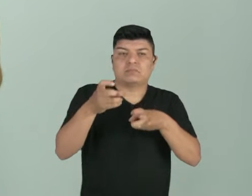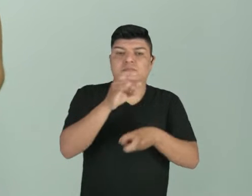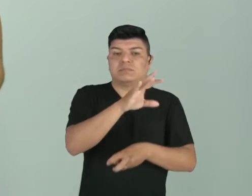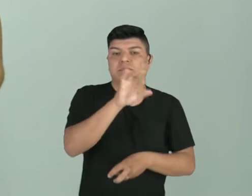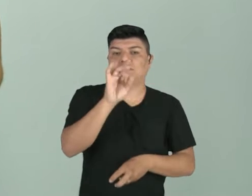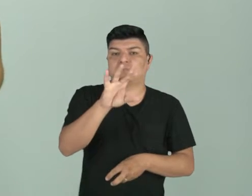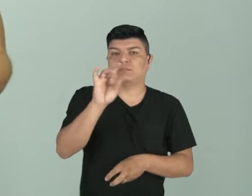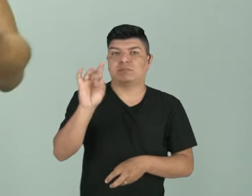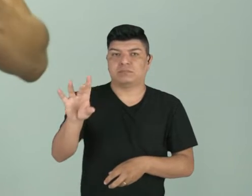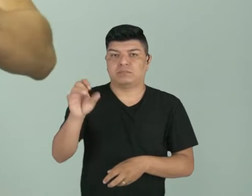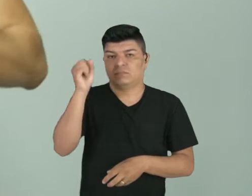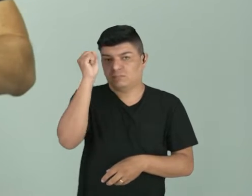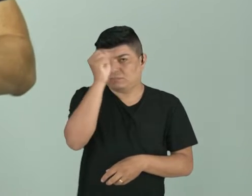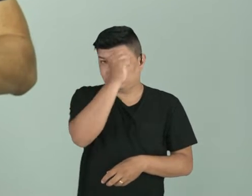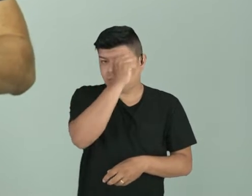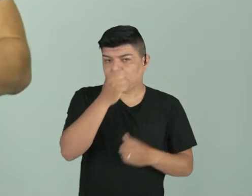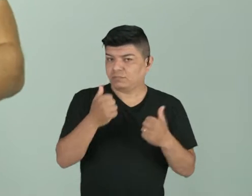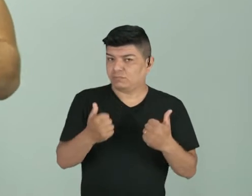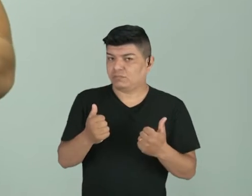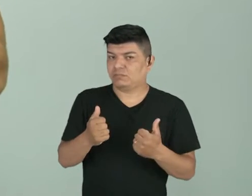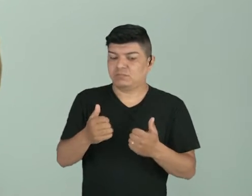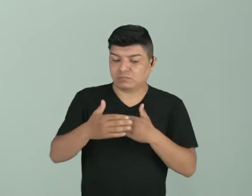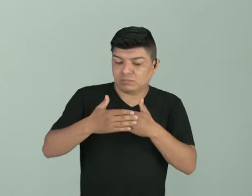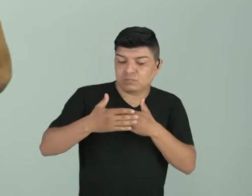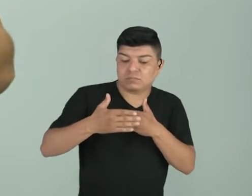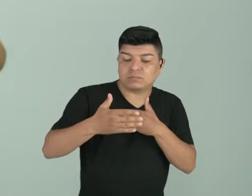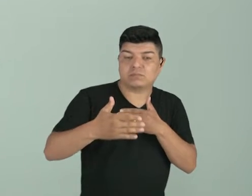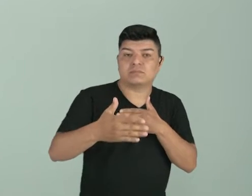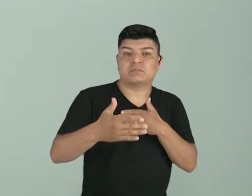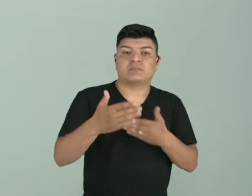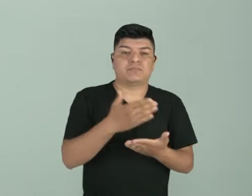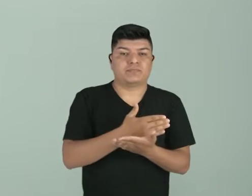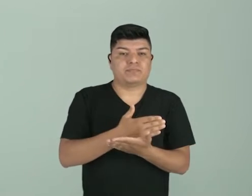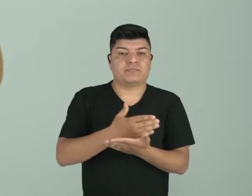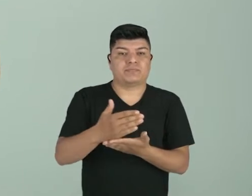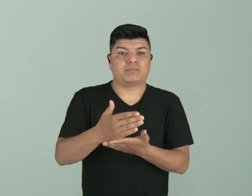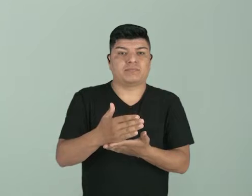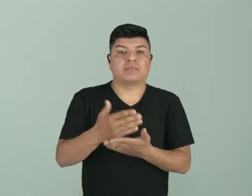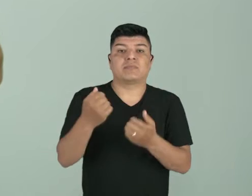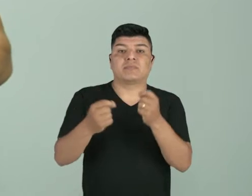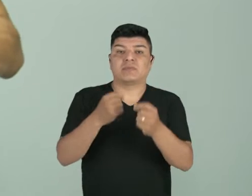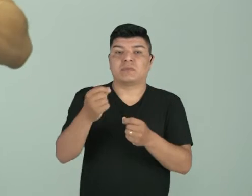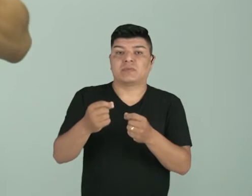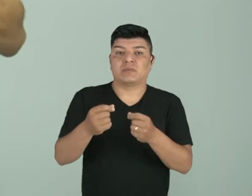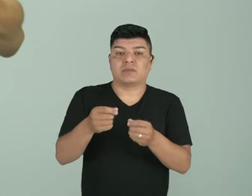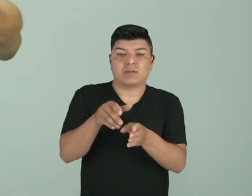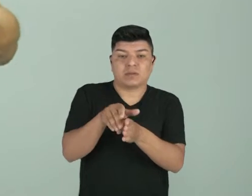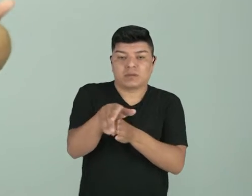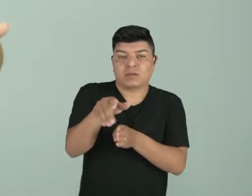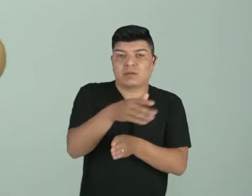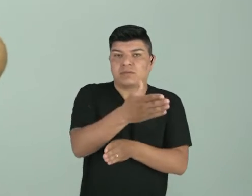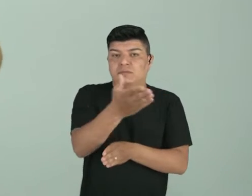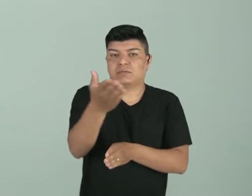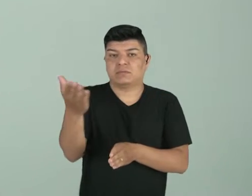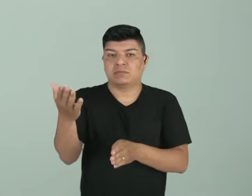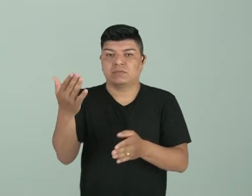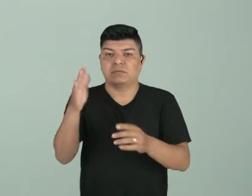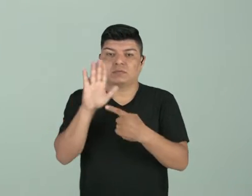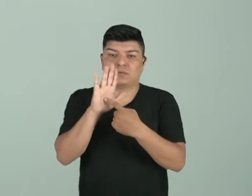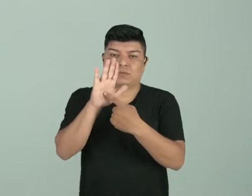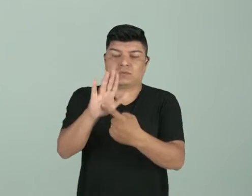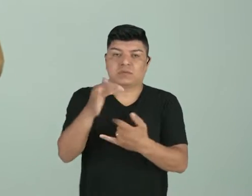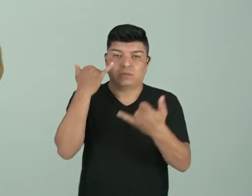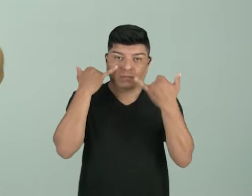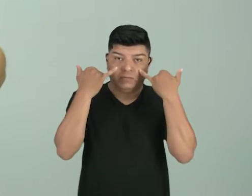desses teóricos. A partir de agora, eu começo a tecer comentários e apresentar